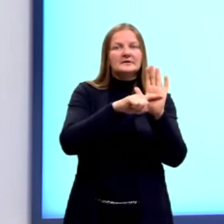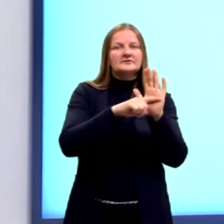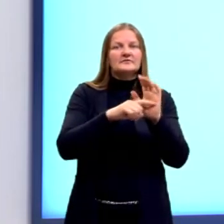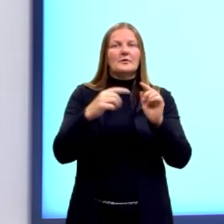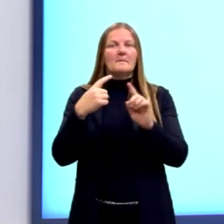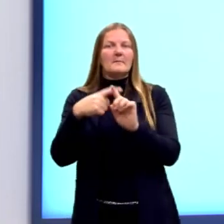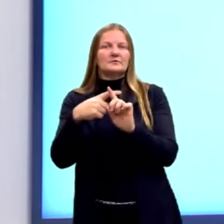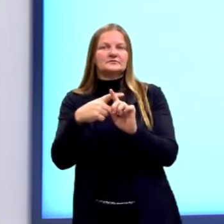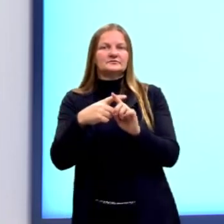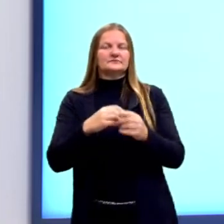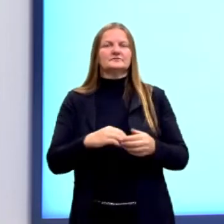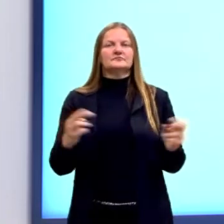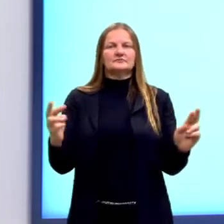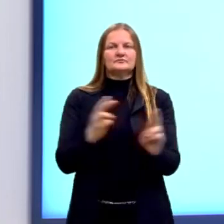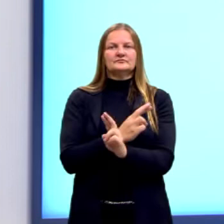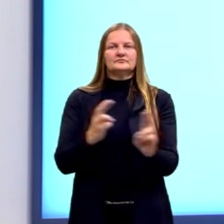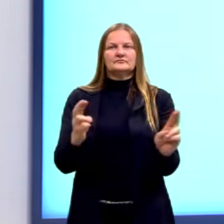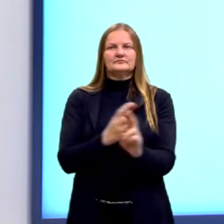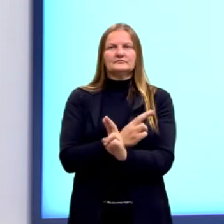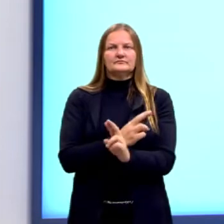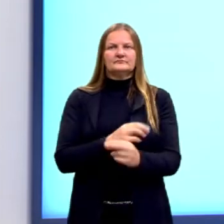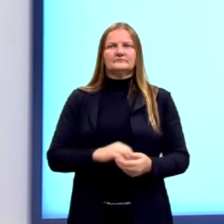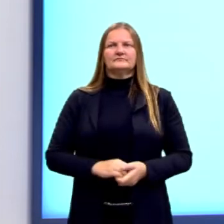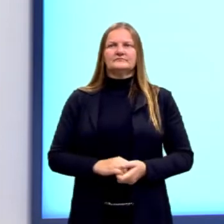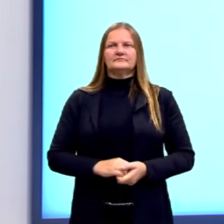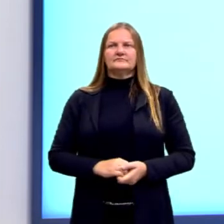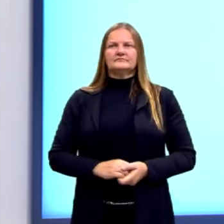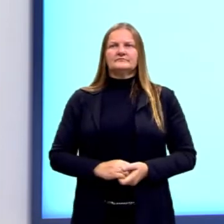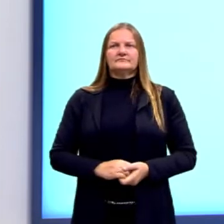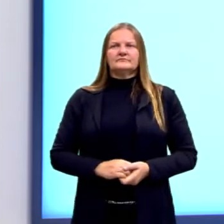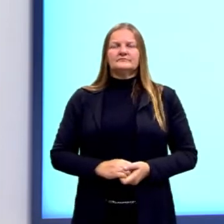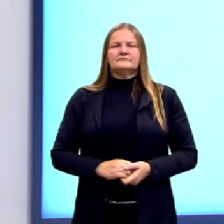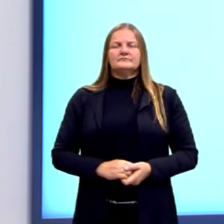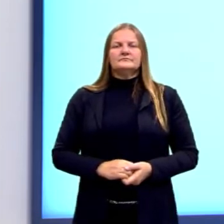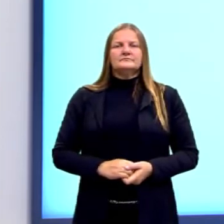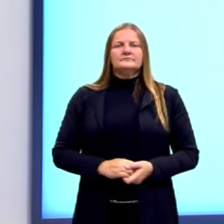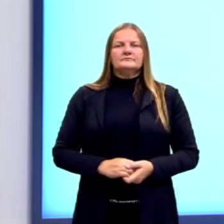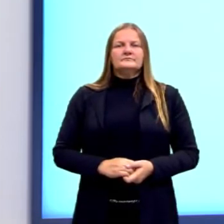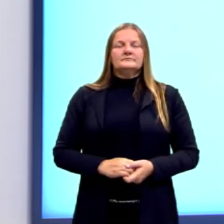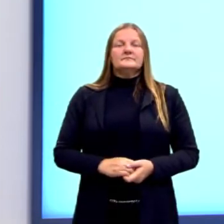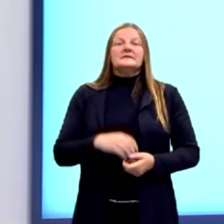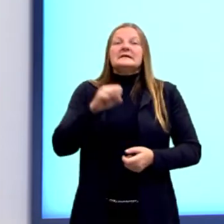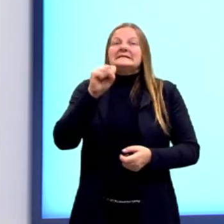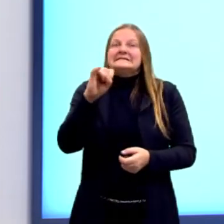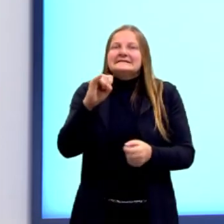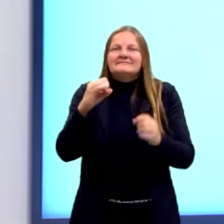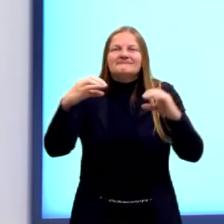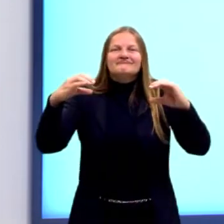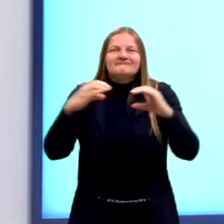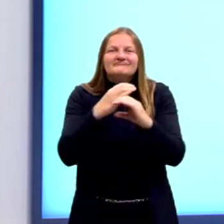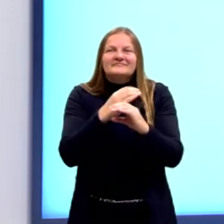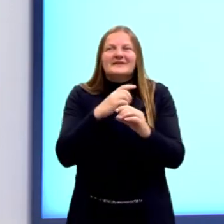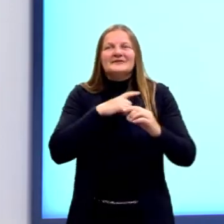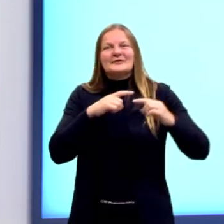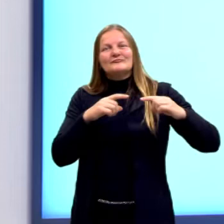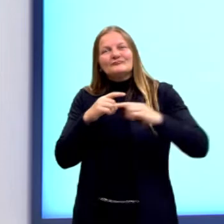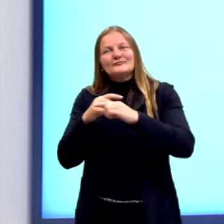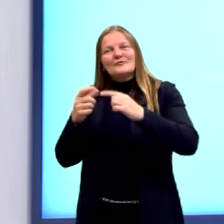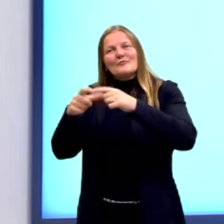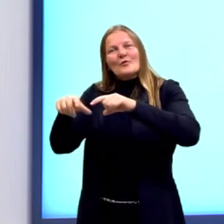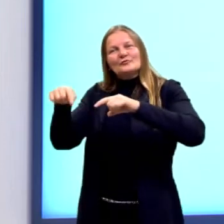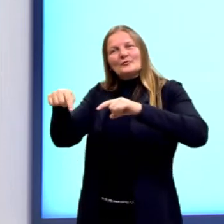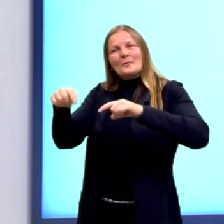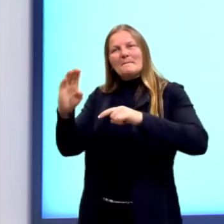né e sai do Positivo tá Tá bom então Digamos que essa carga nela vai parar em determinado